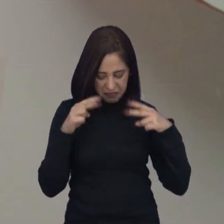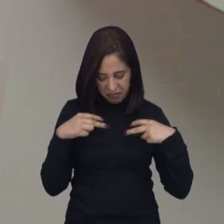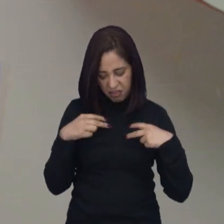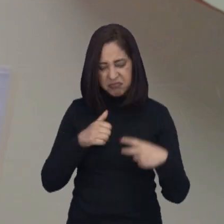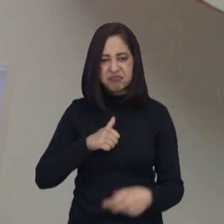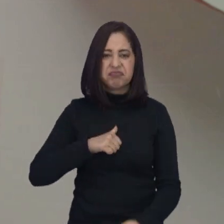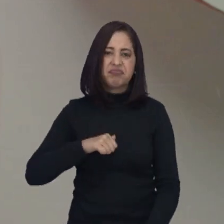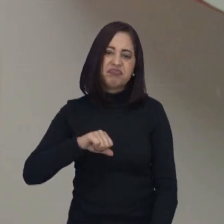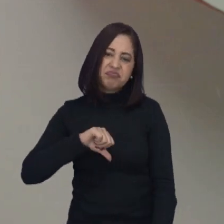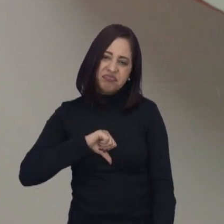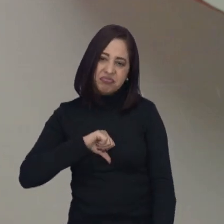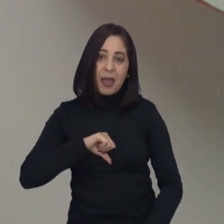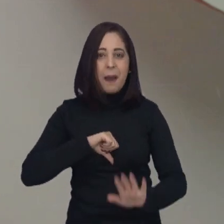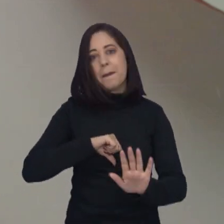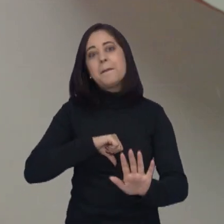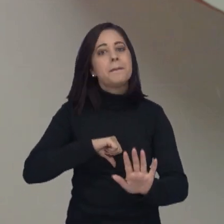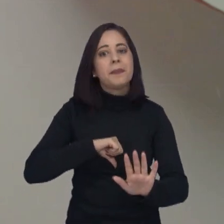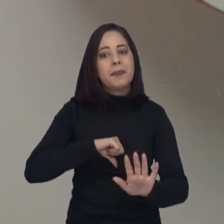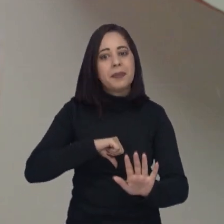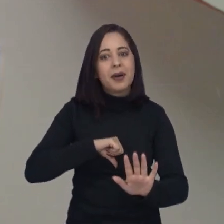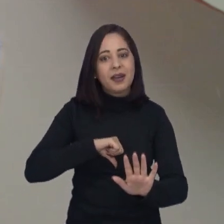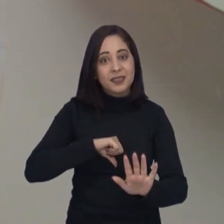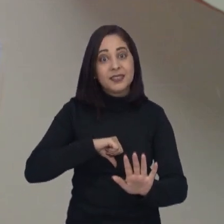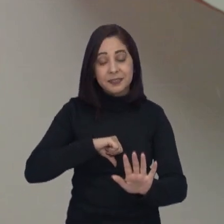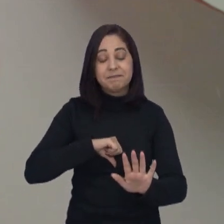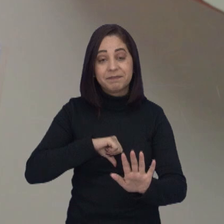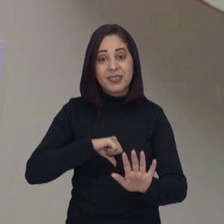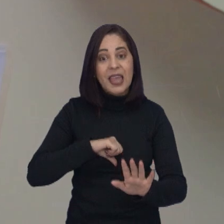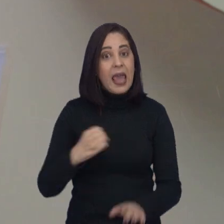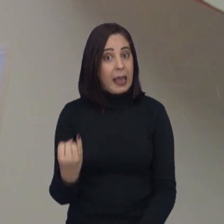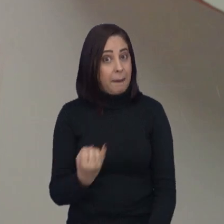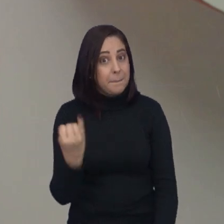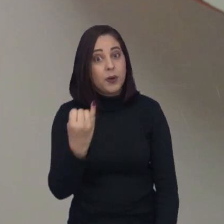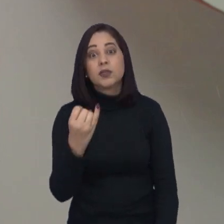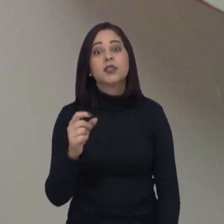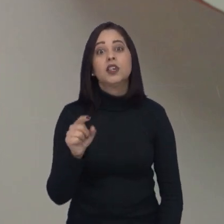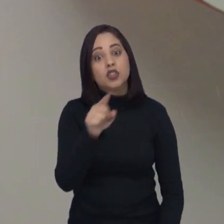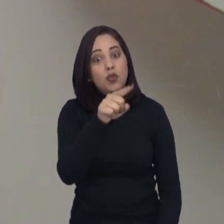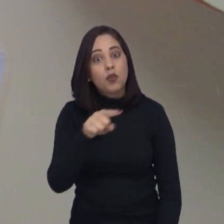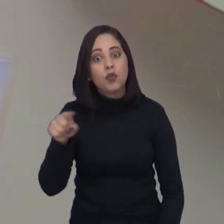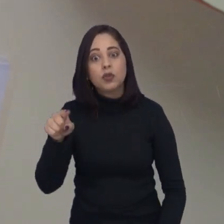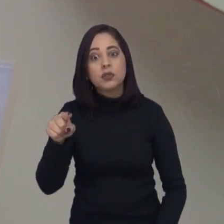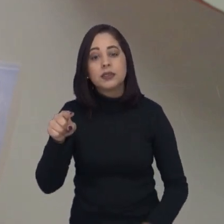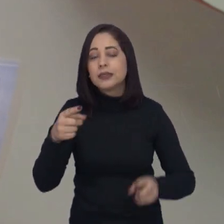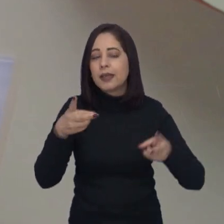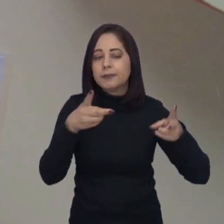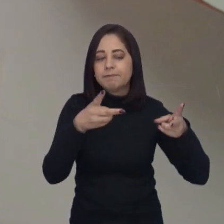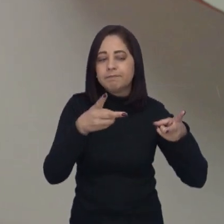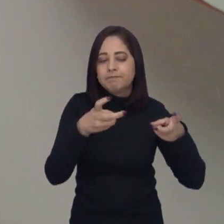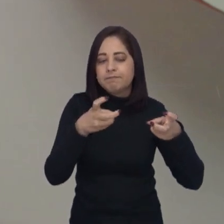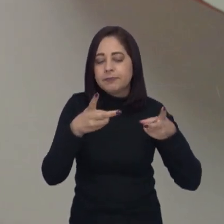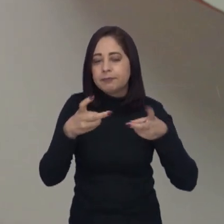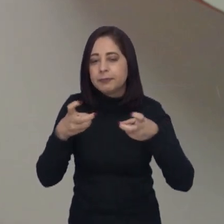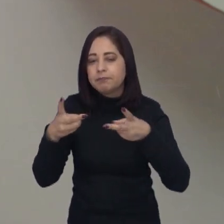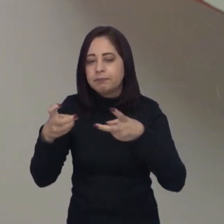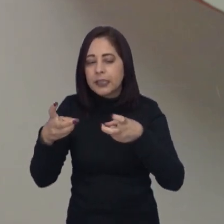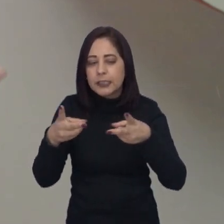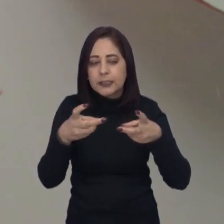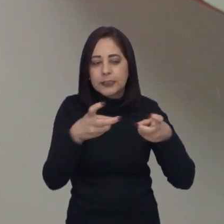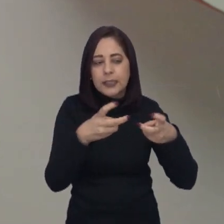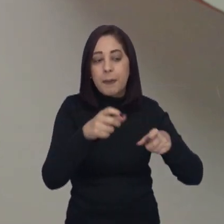baixa, mas isso não é motivo. Por quê? É importante, gente, você acompanhar algumas pessoas que trabalham